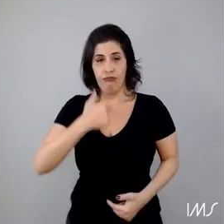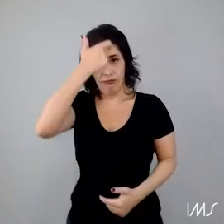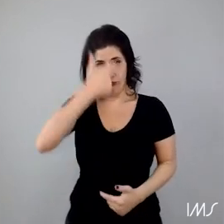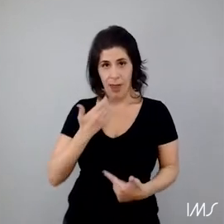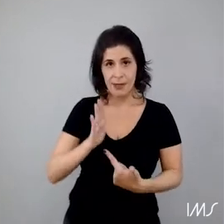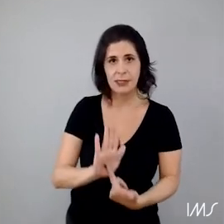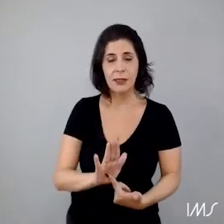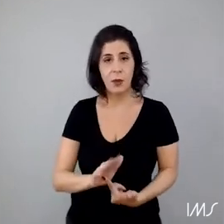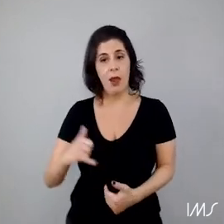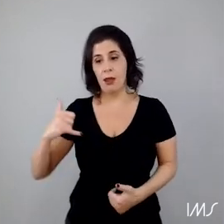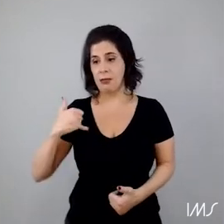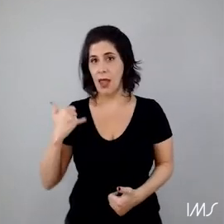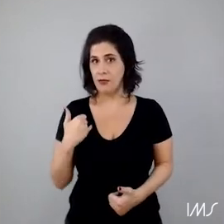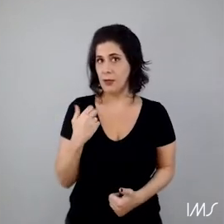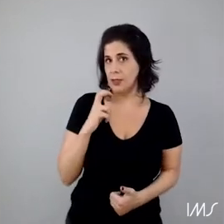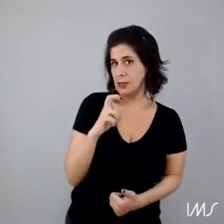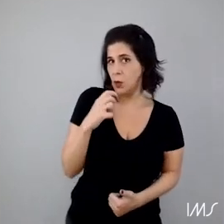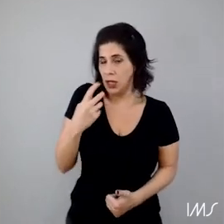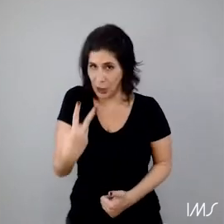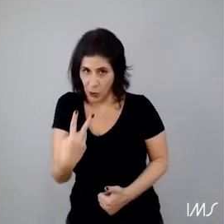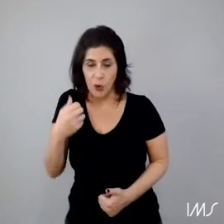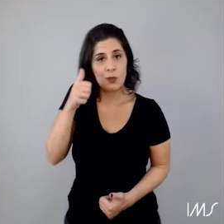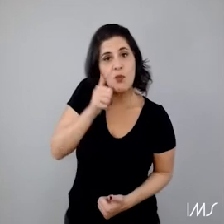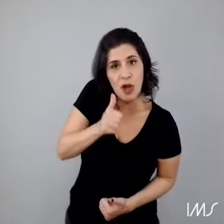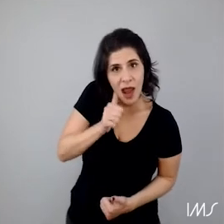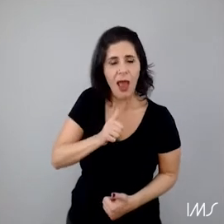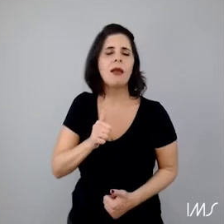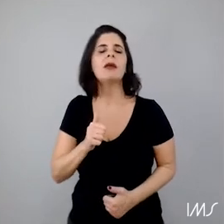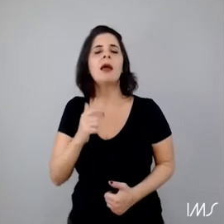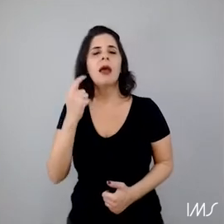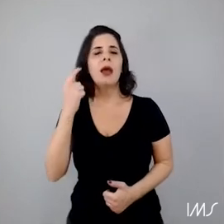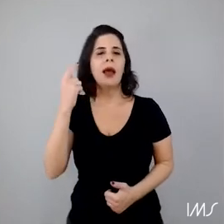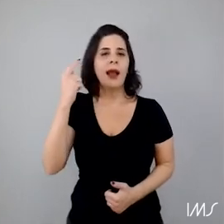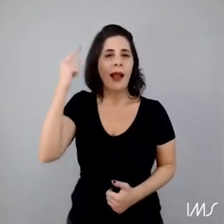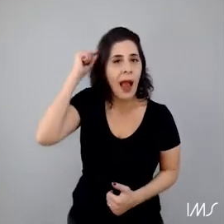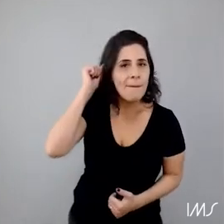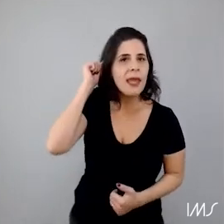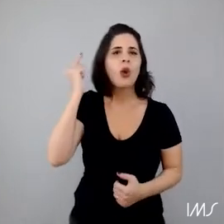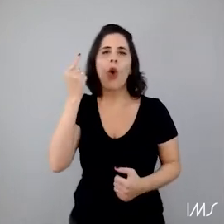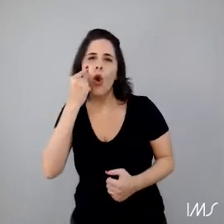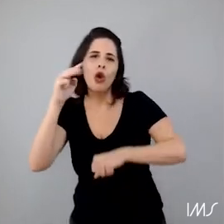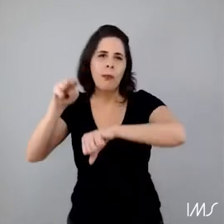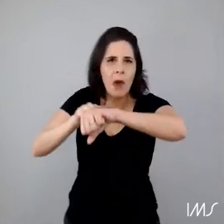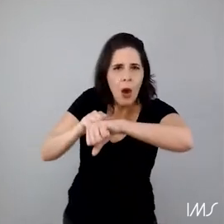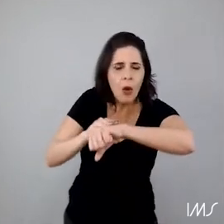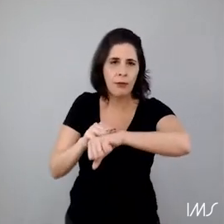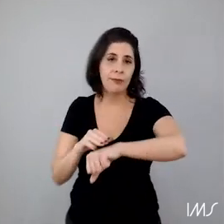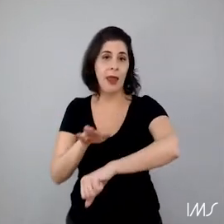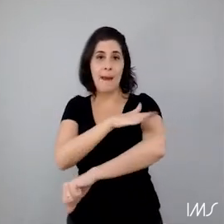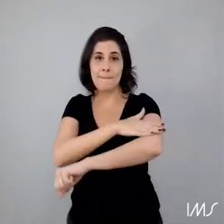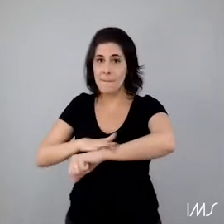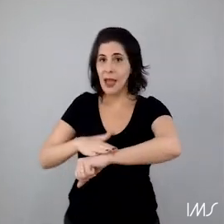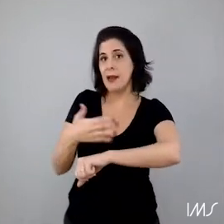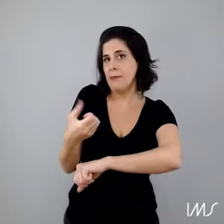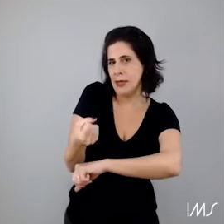descrever, sou uma mulher de 52 anos, cabelos e olhos castanhos, pele branca.